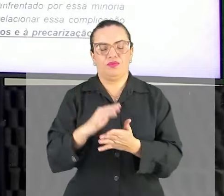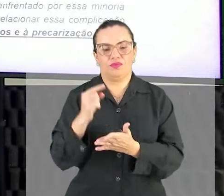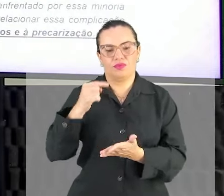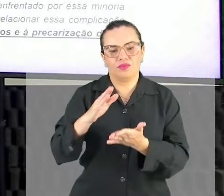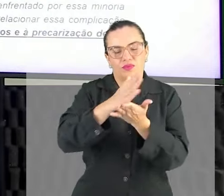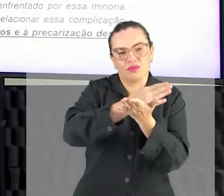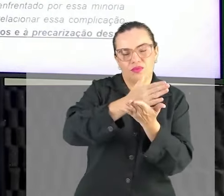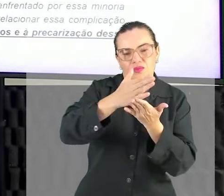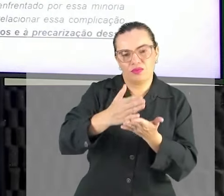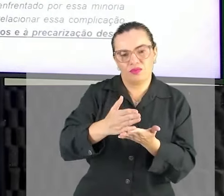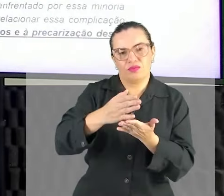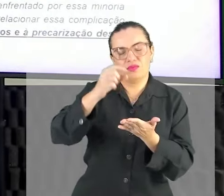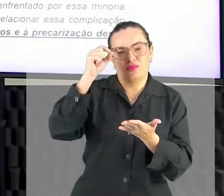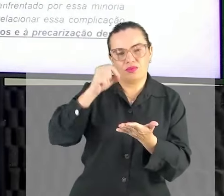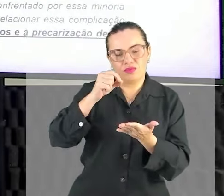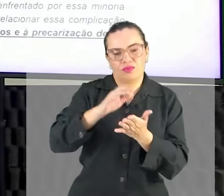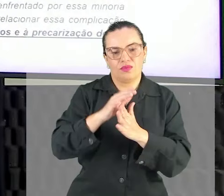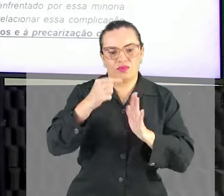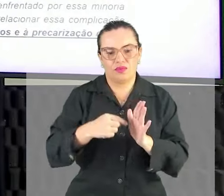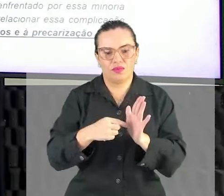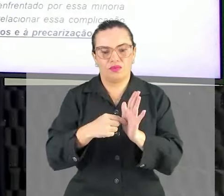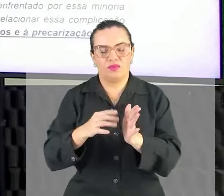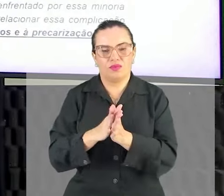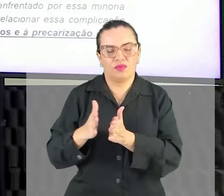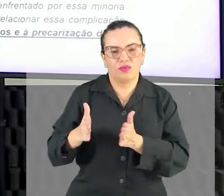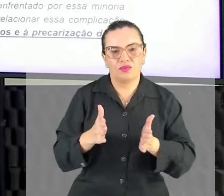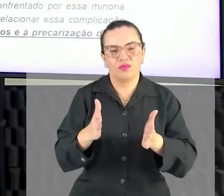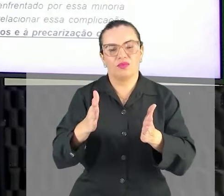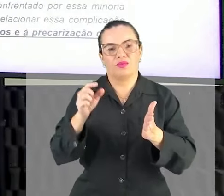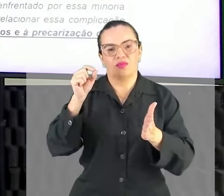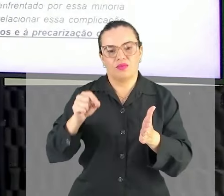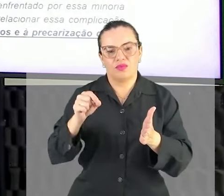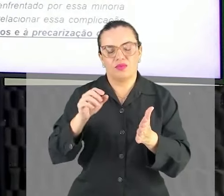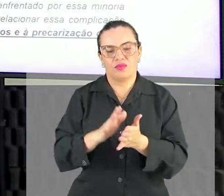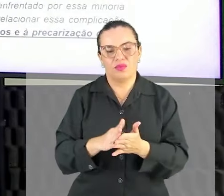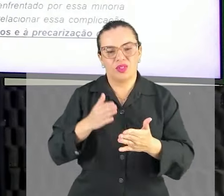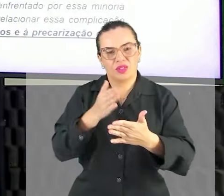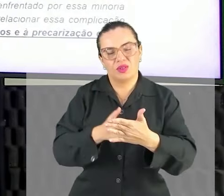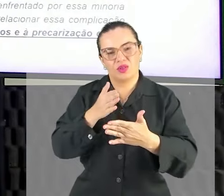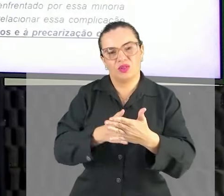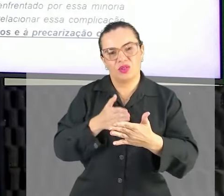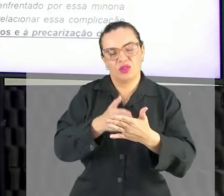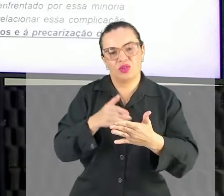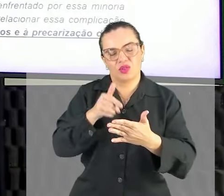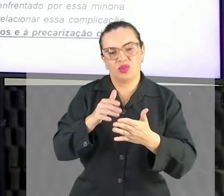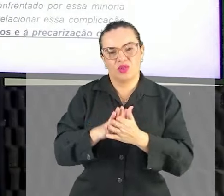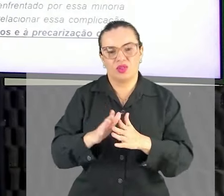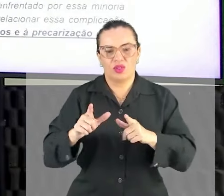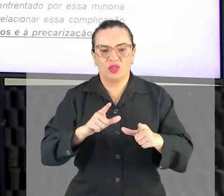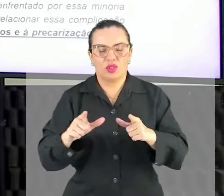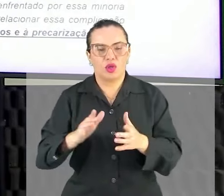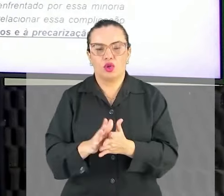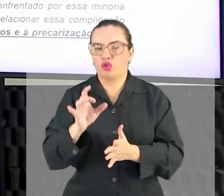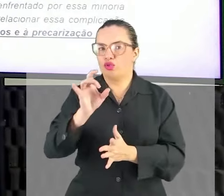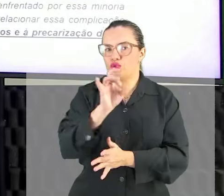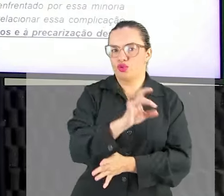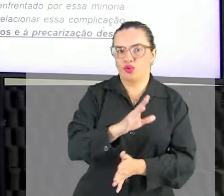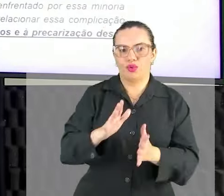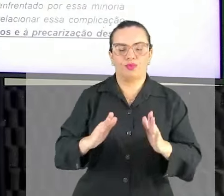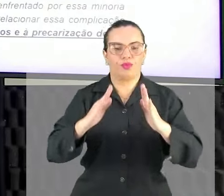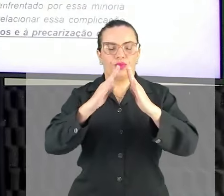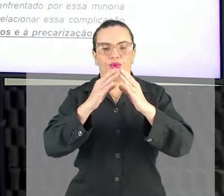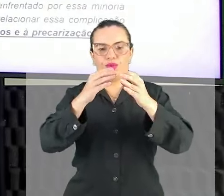um indício, já dá o caminho de que isso restringiu as suas funções ao labor do lar. Olha